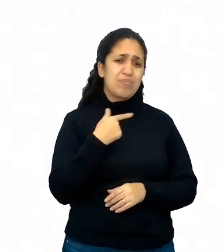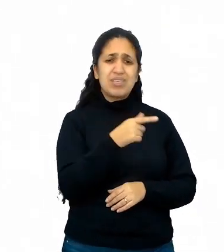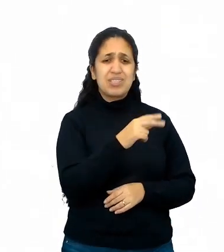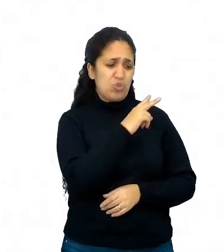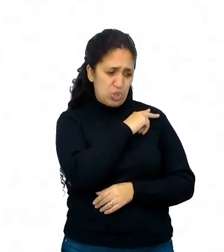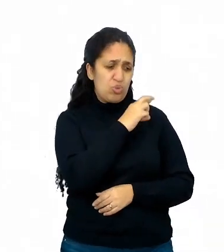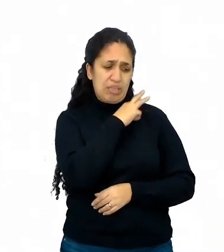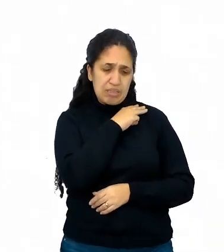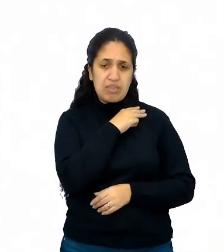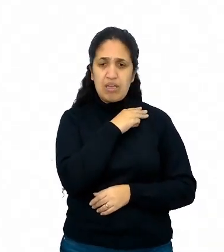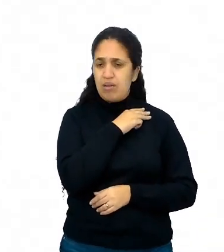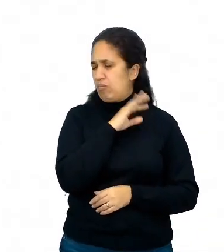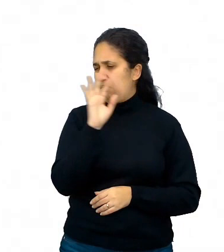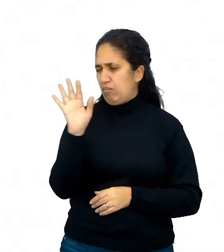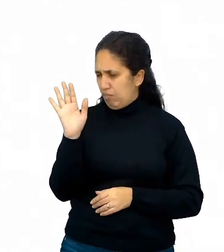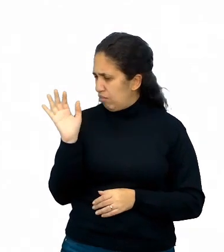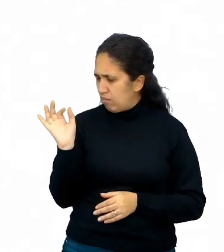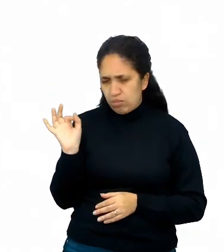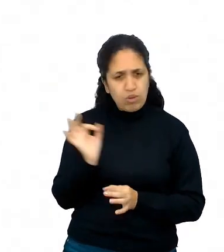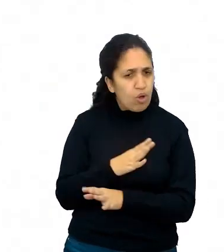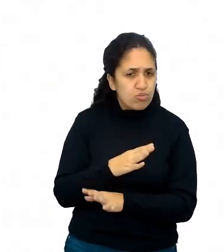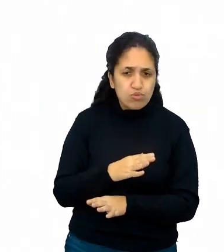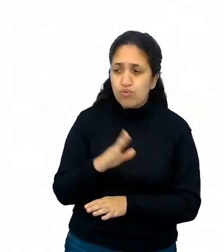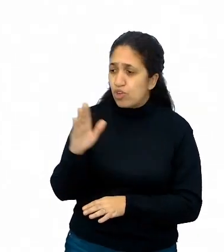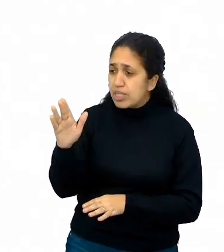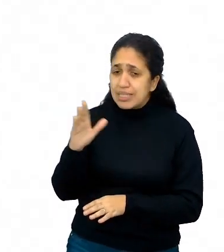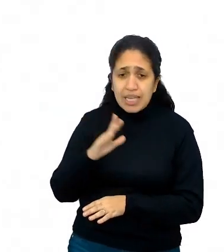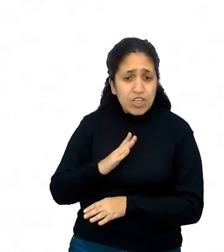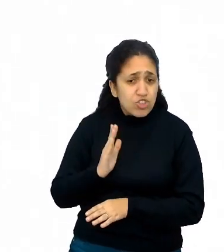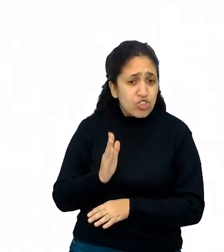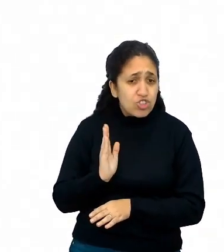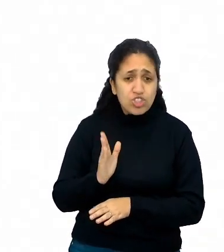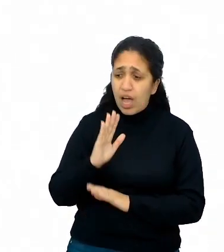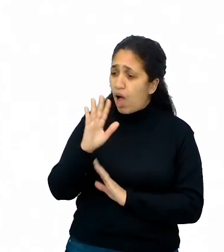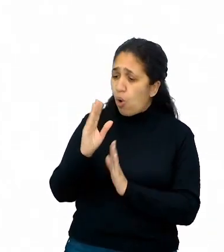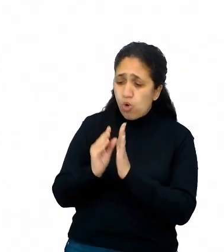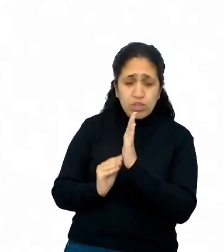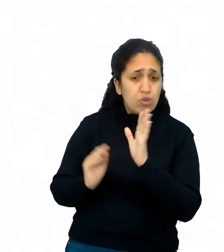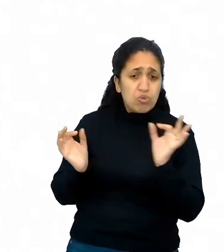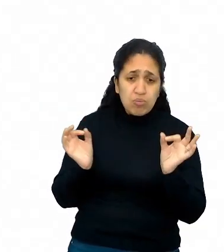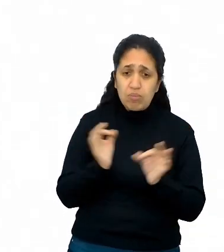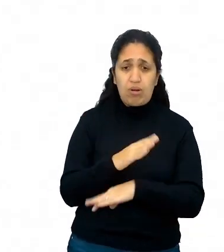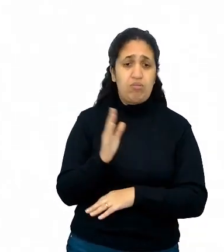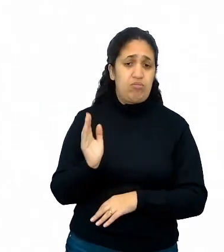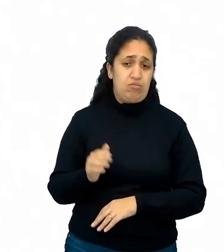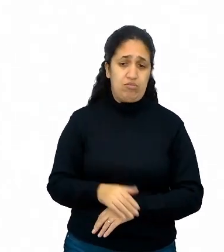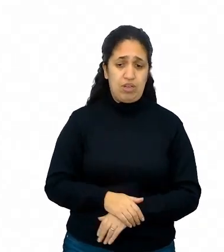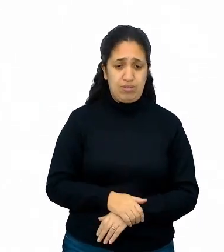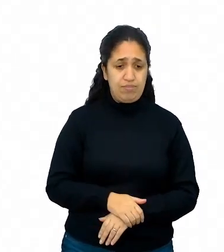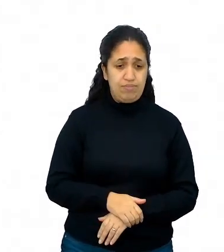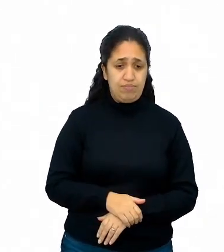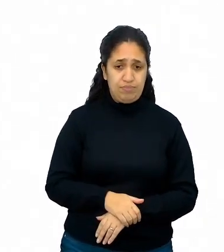e na terceira. Fechou. Você já tem aí o conteúdo pronto, tá bom?